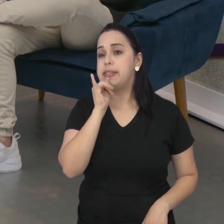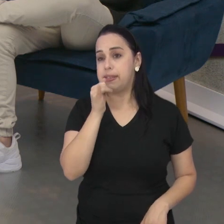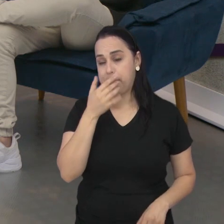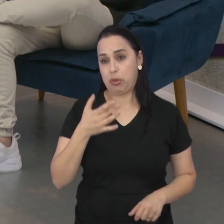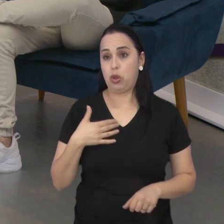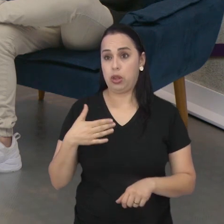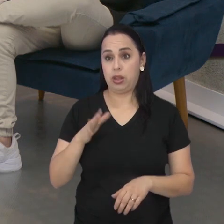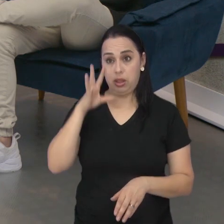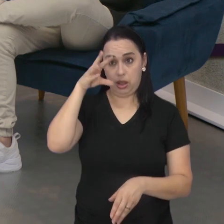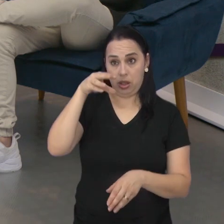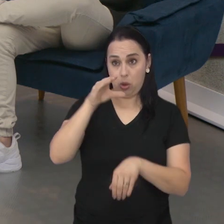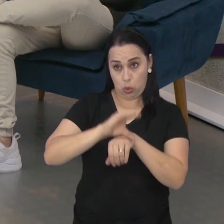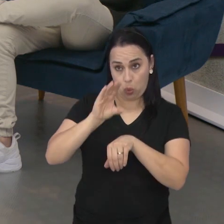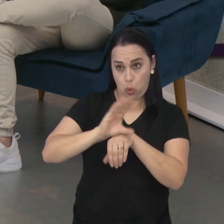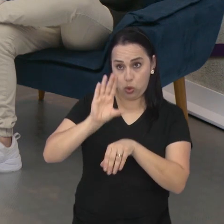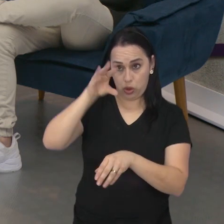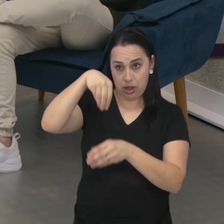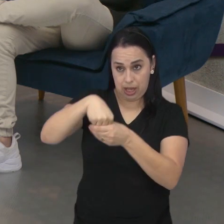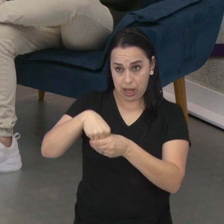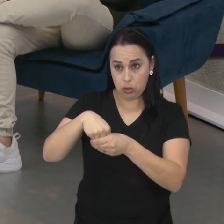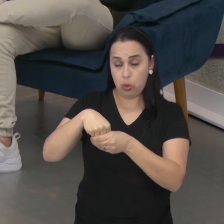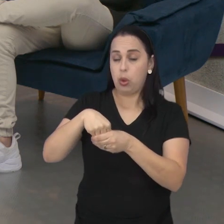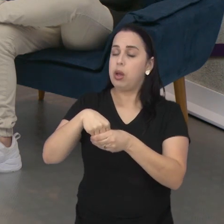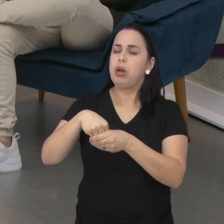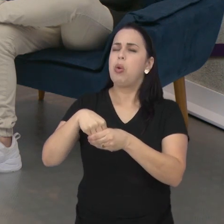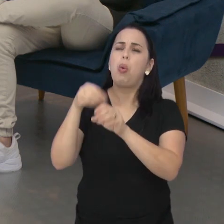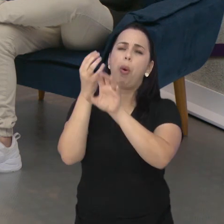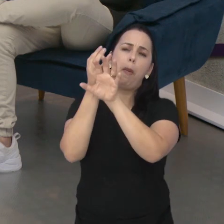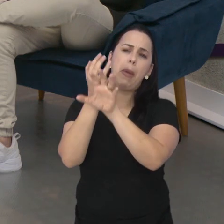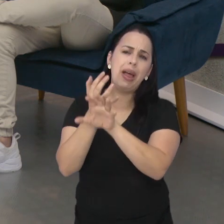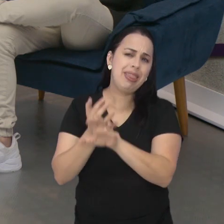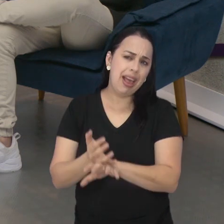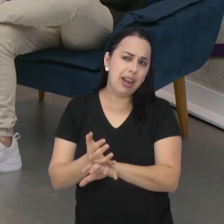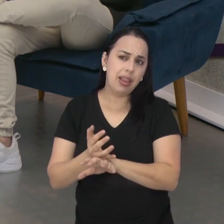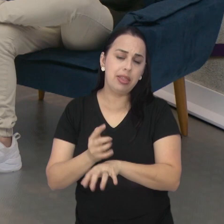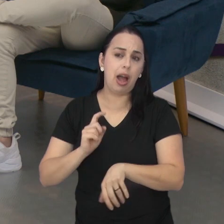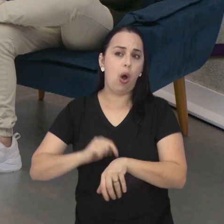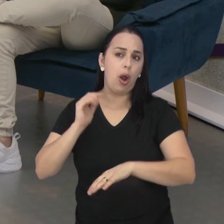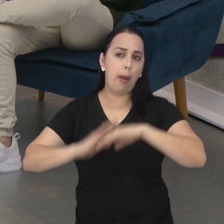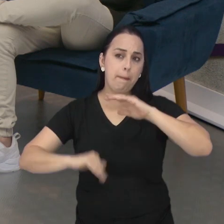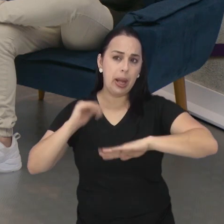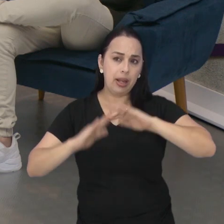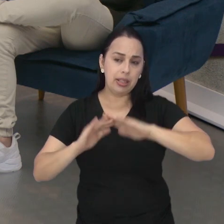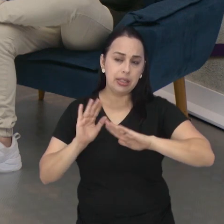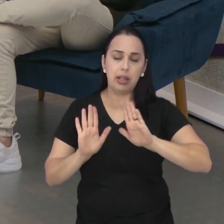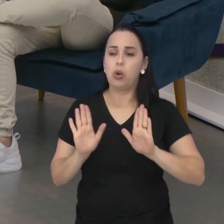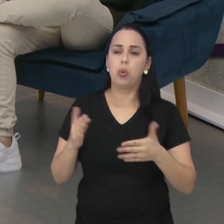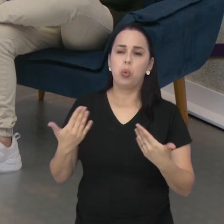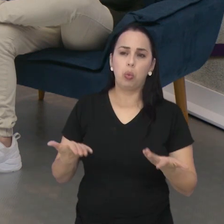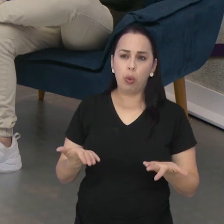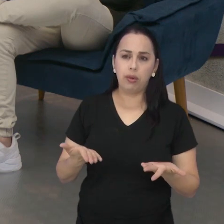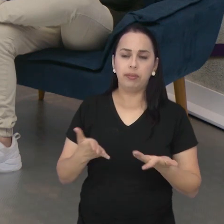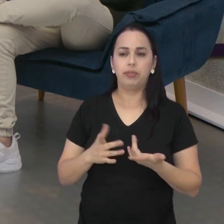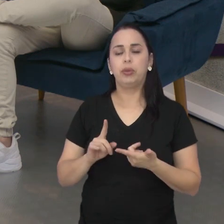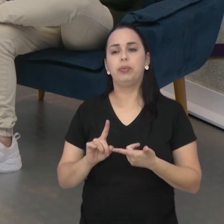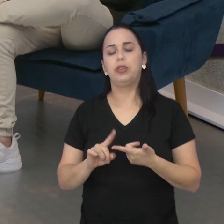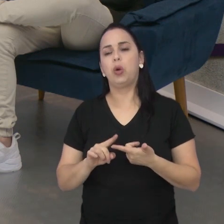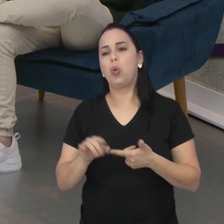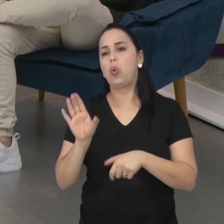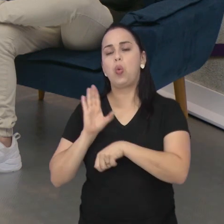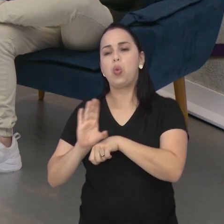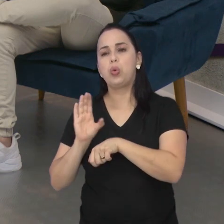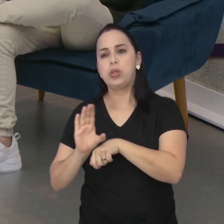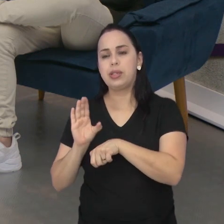está falando da área prática, né? Mas quais matérias que, assim, um curso de micropigmentação ou um